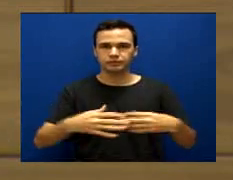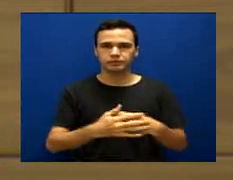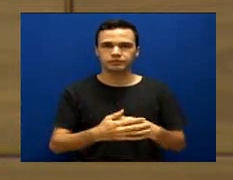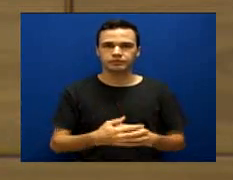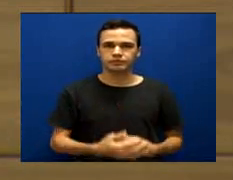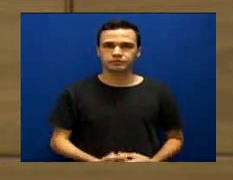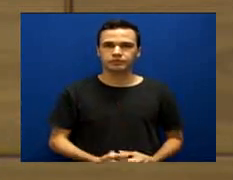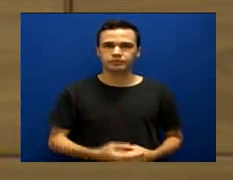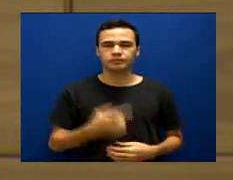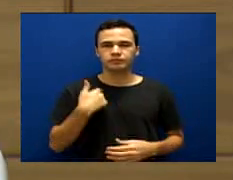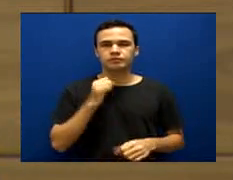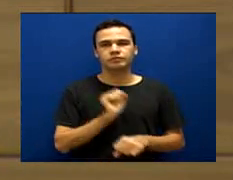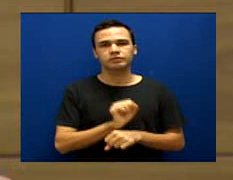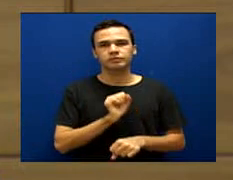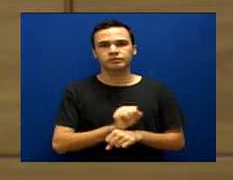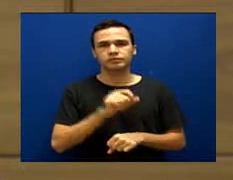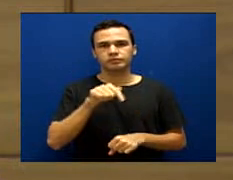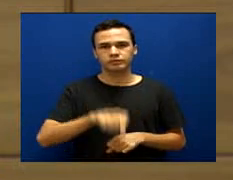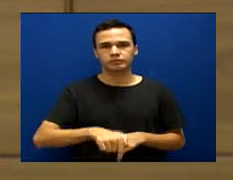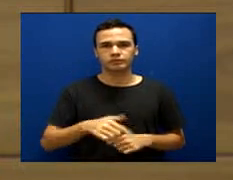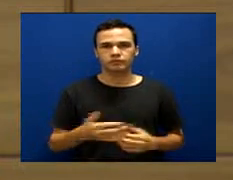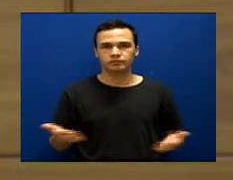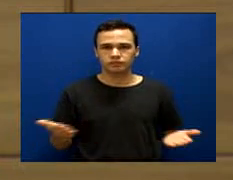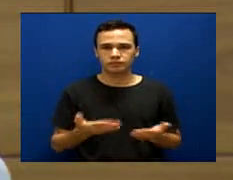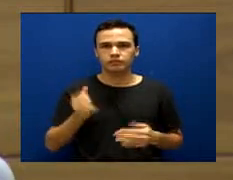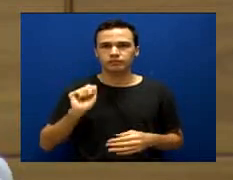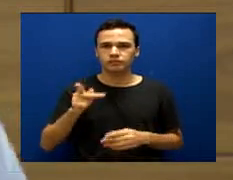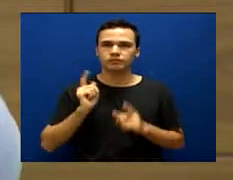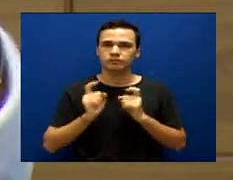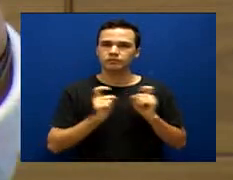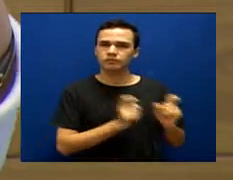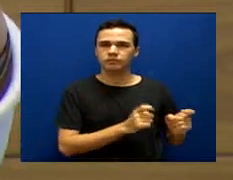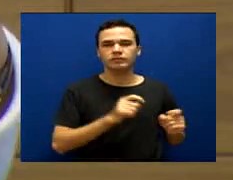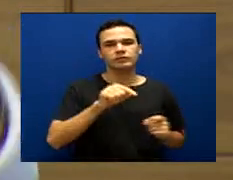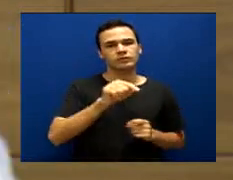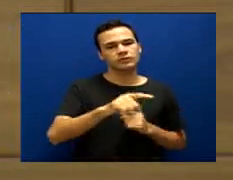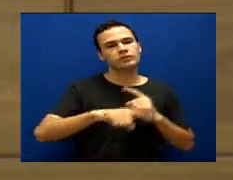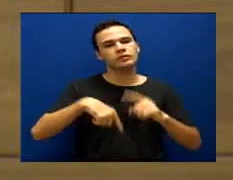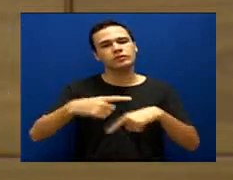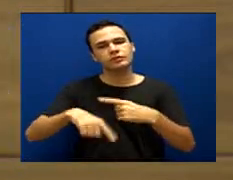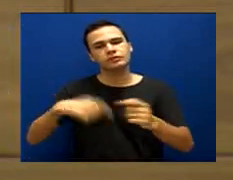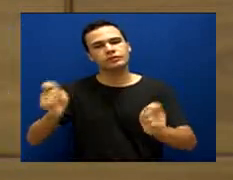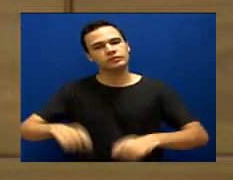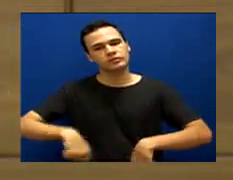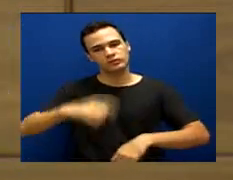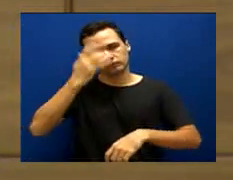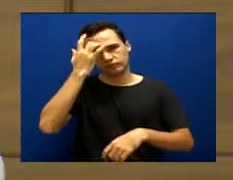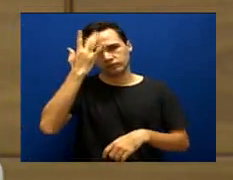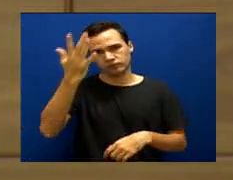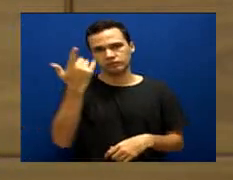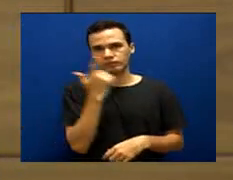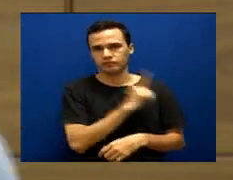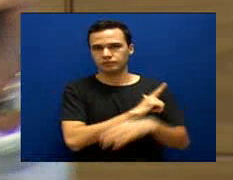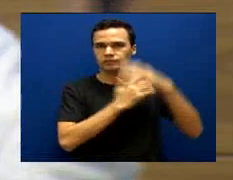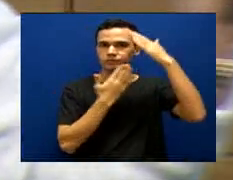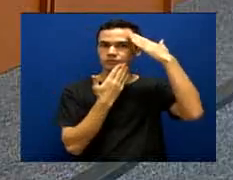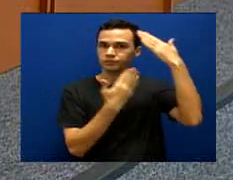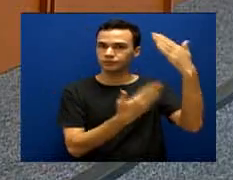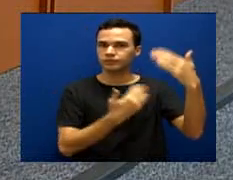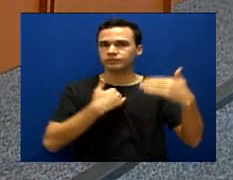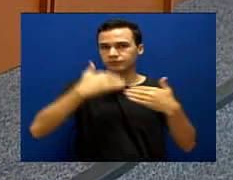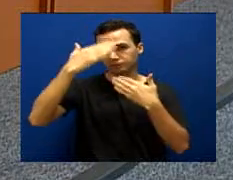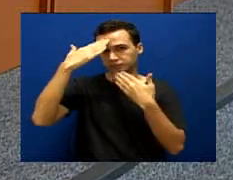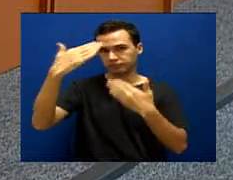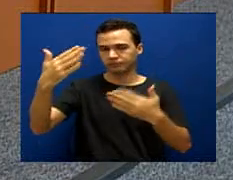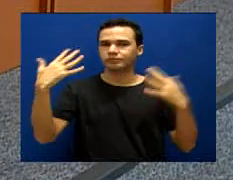até esperando que esta audiência se encaminhe para ações práticas. Obrigada. Agradeço,